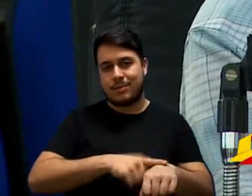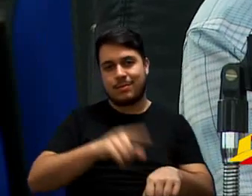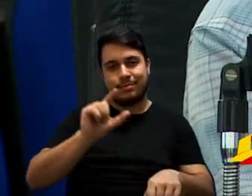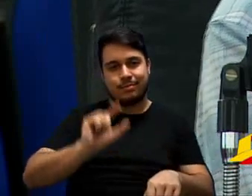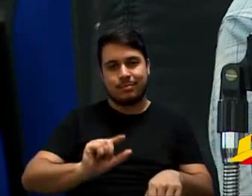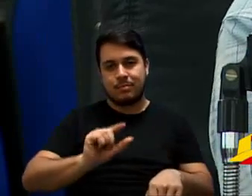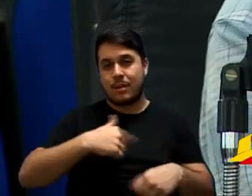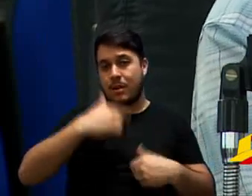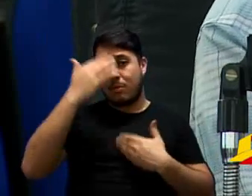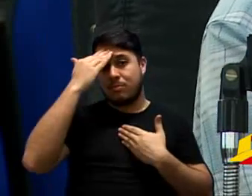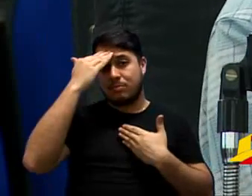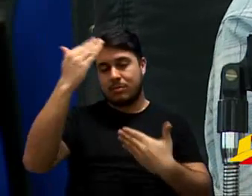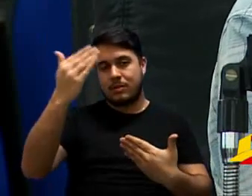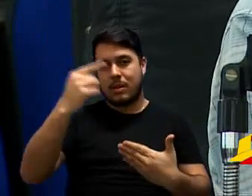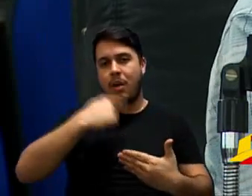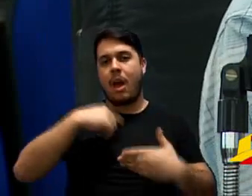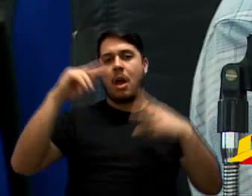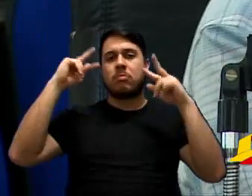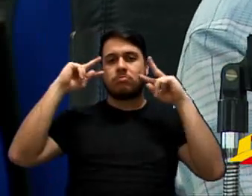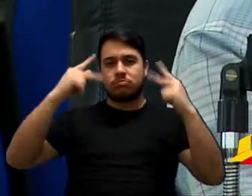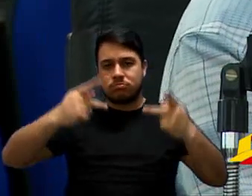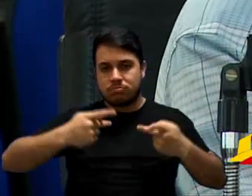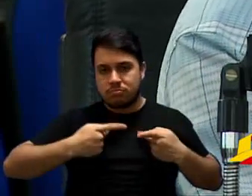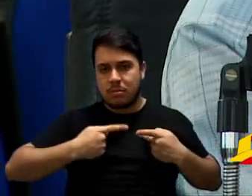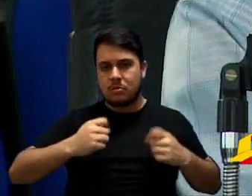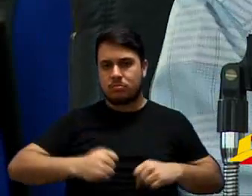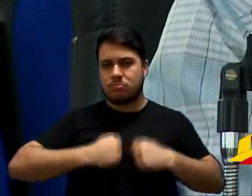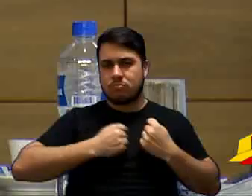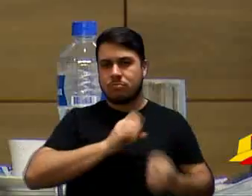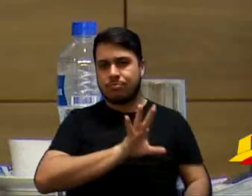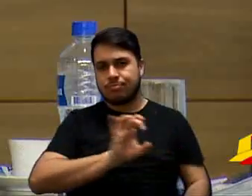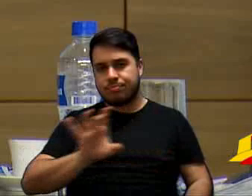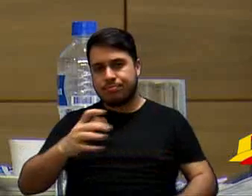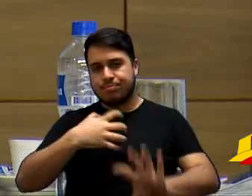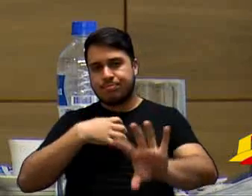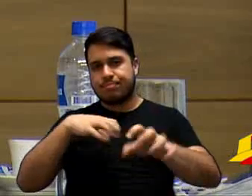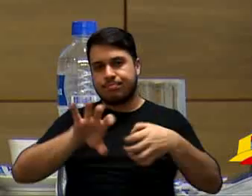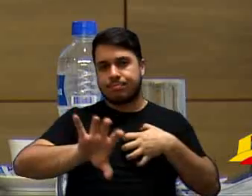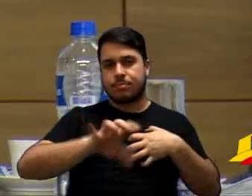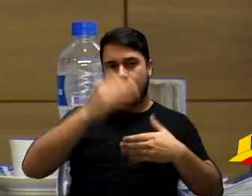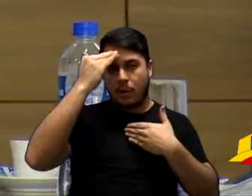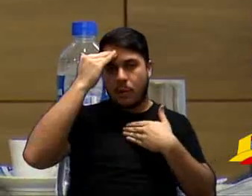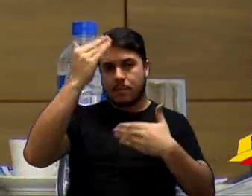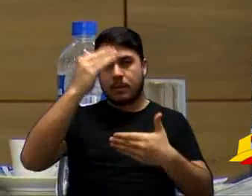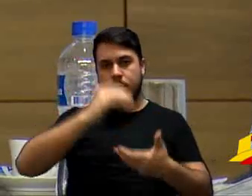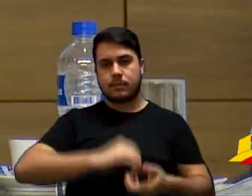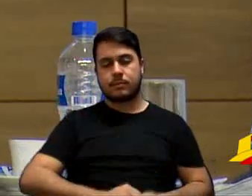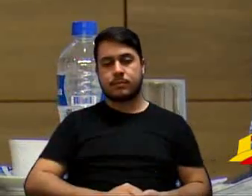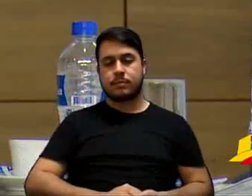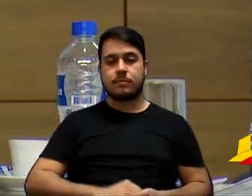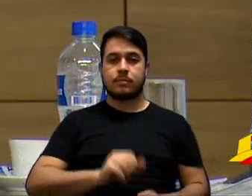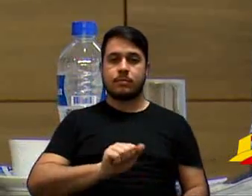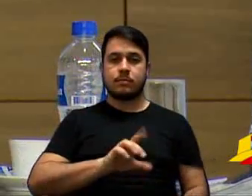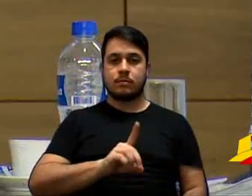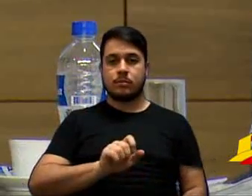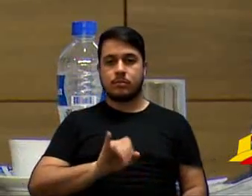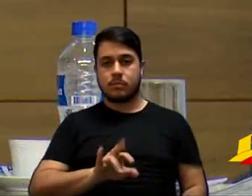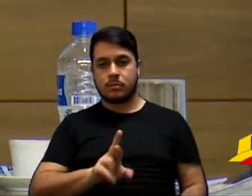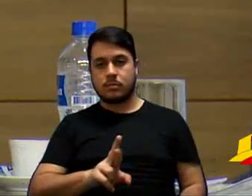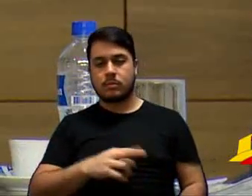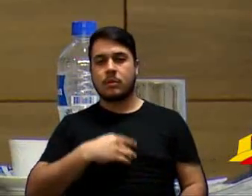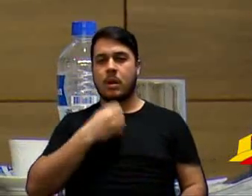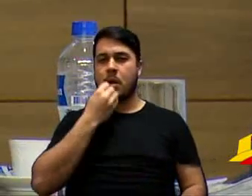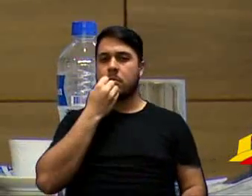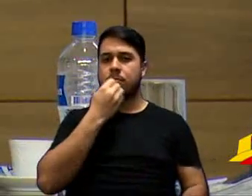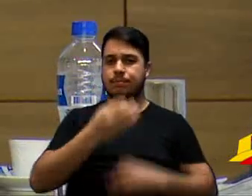e reconheço o trabalho e esforço de cada um dos senhores muito obrigado a casa toda aí colocações